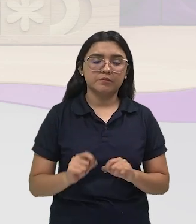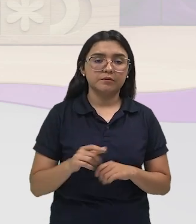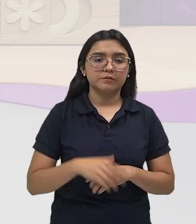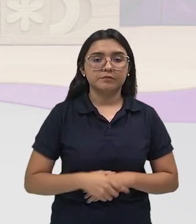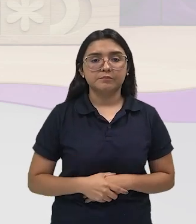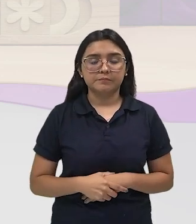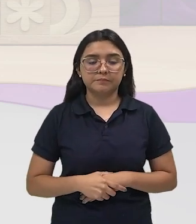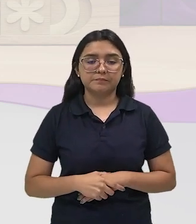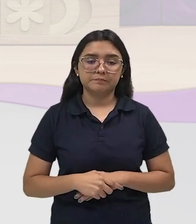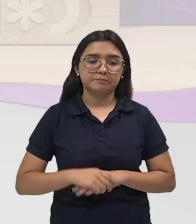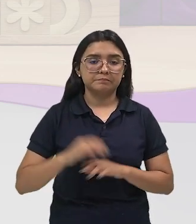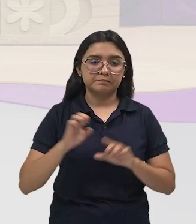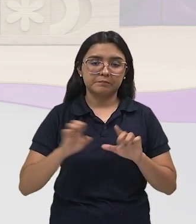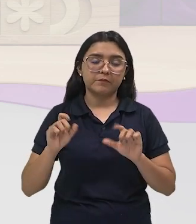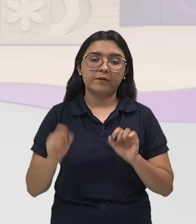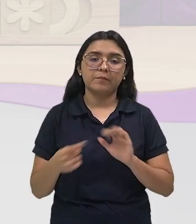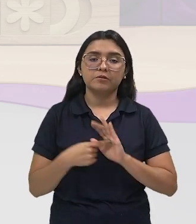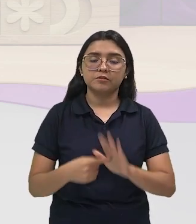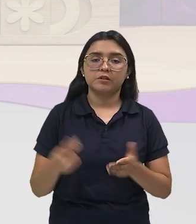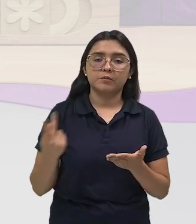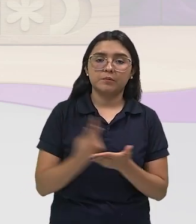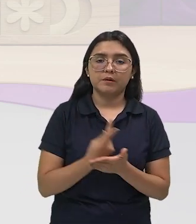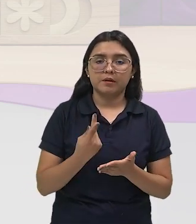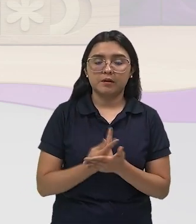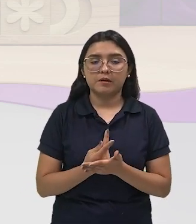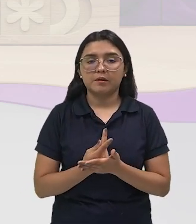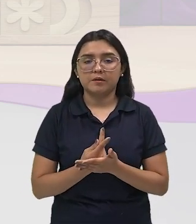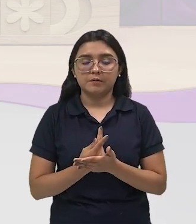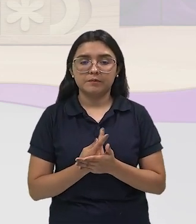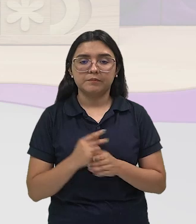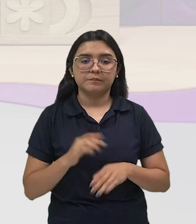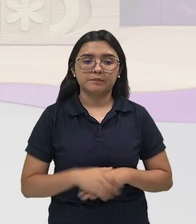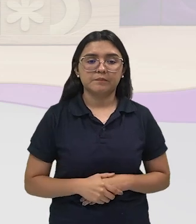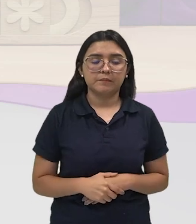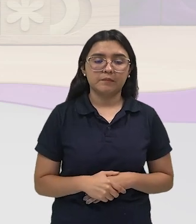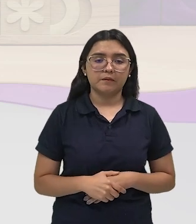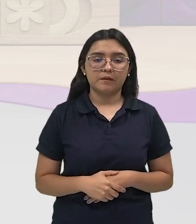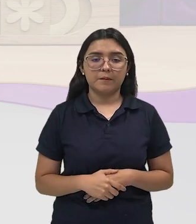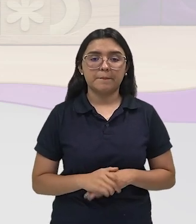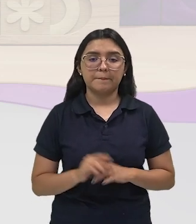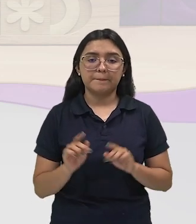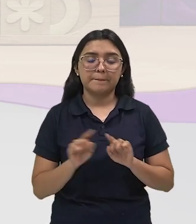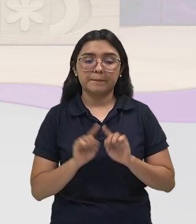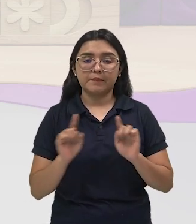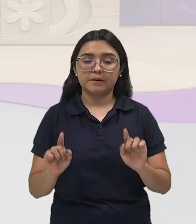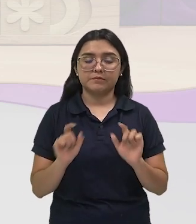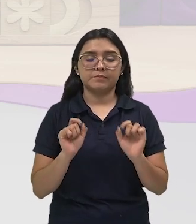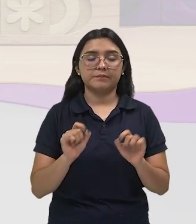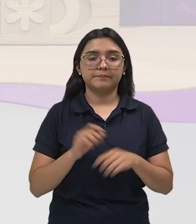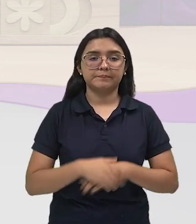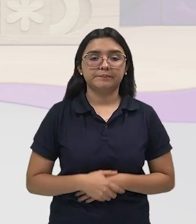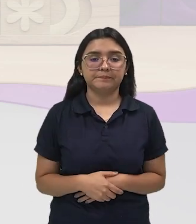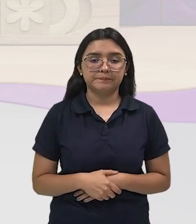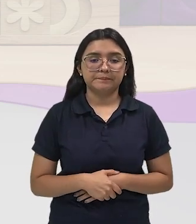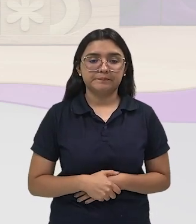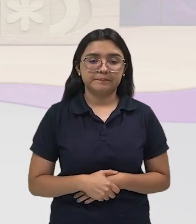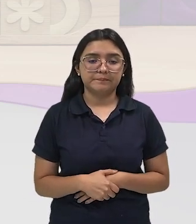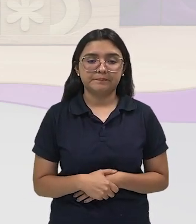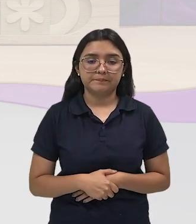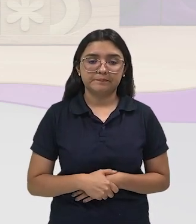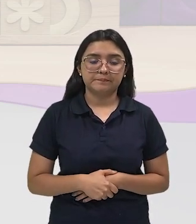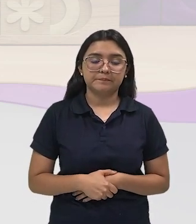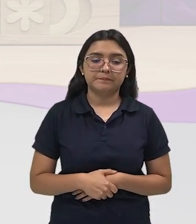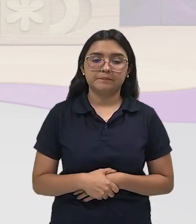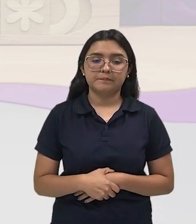estatísticos que irão mostrar o erro para mais ou para menos. Mas, olha lá, chegamos à seguinte